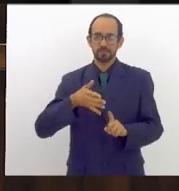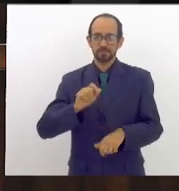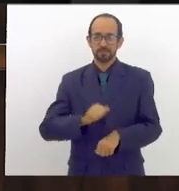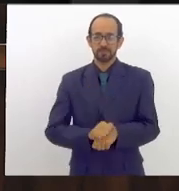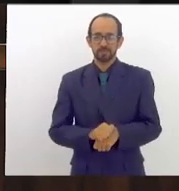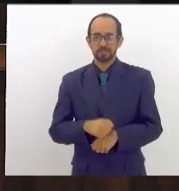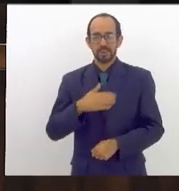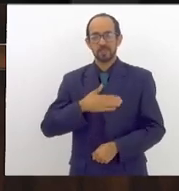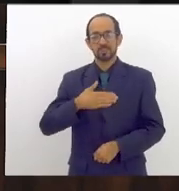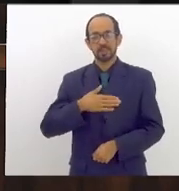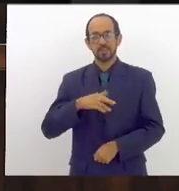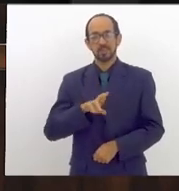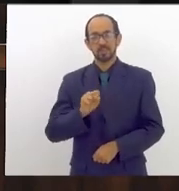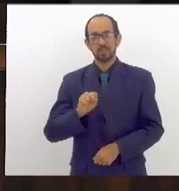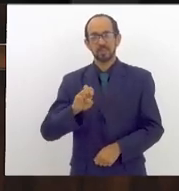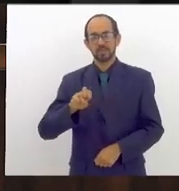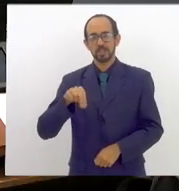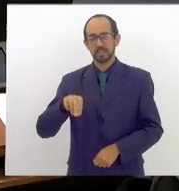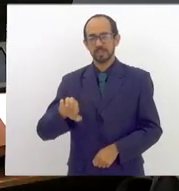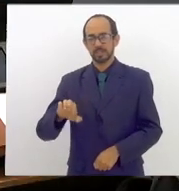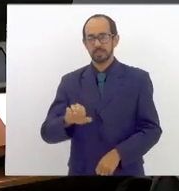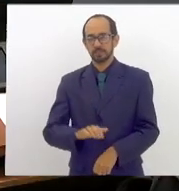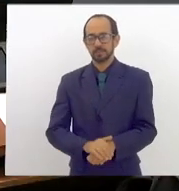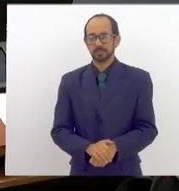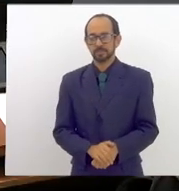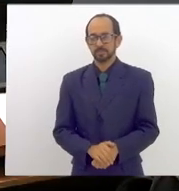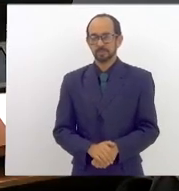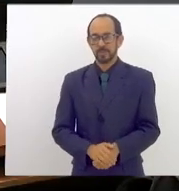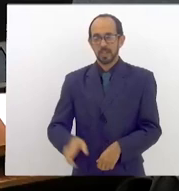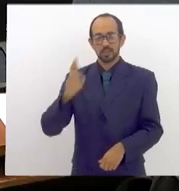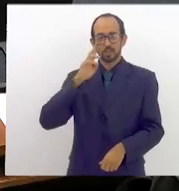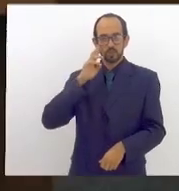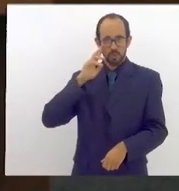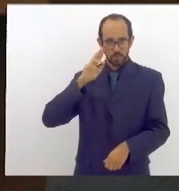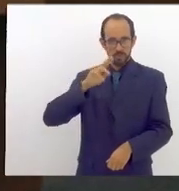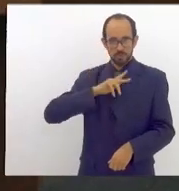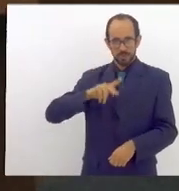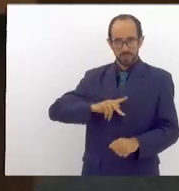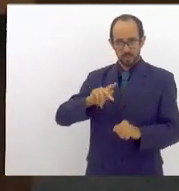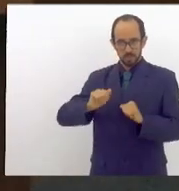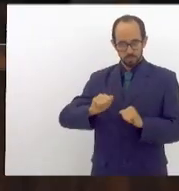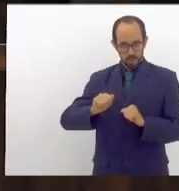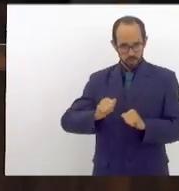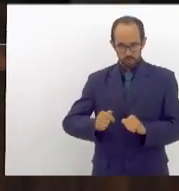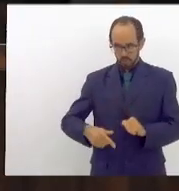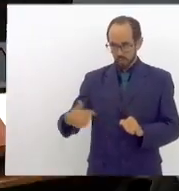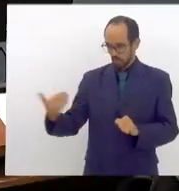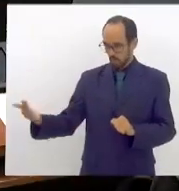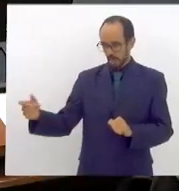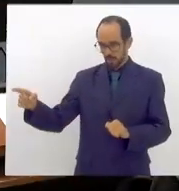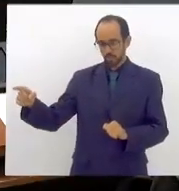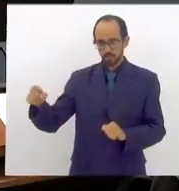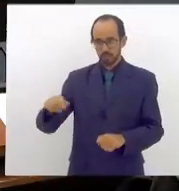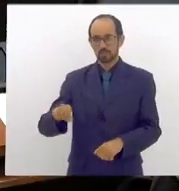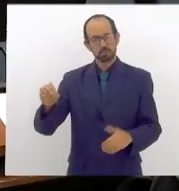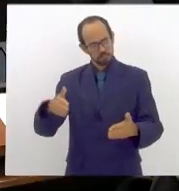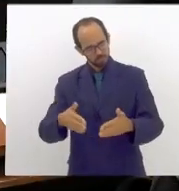querida Rosane Félix senhor presidente eu posso fazer uso da Tribuna por favor